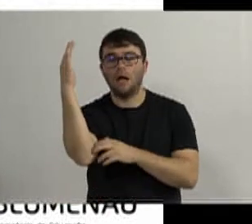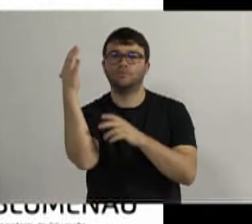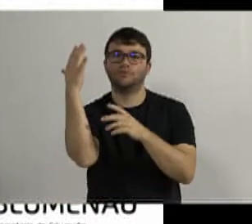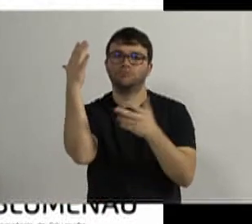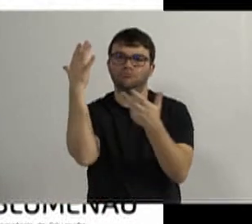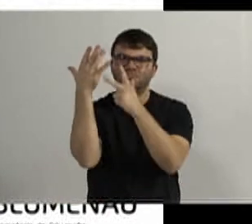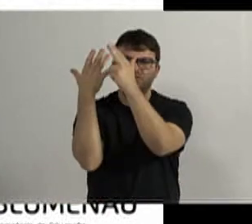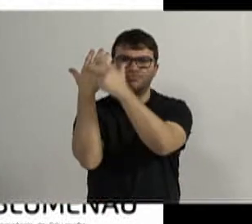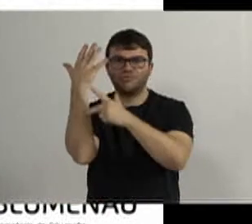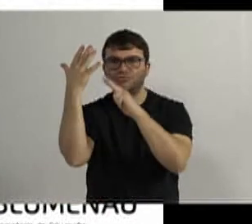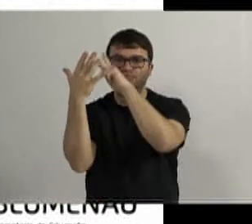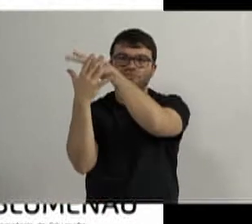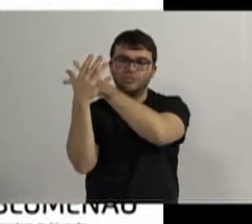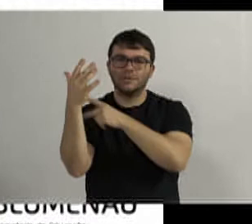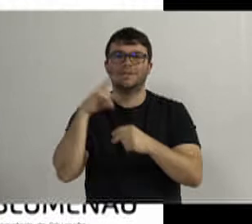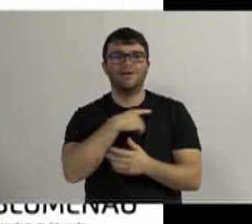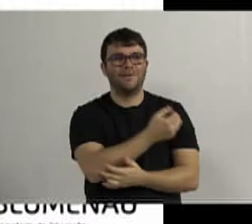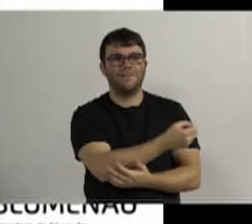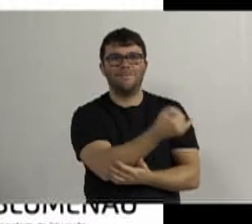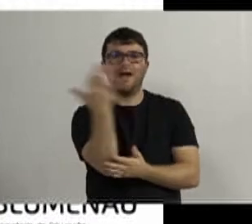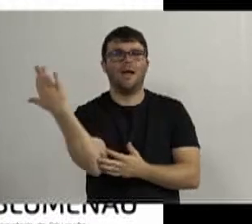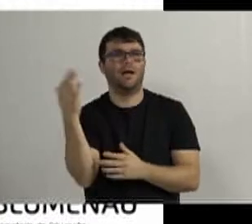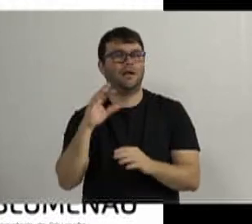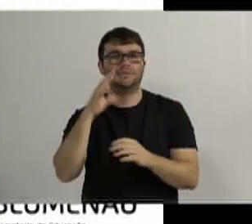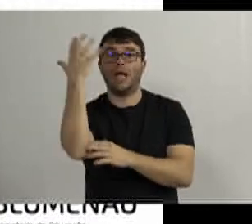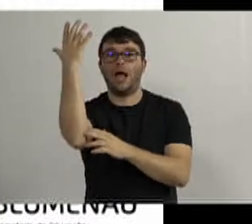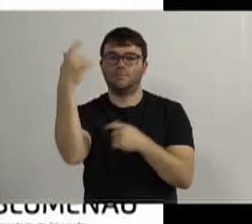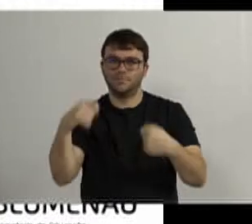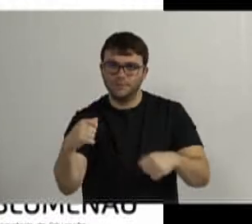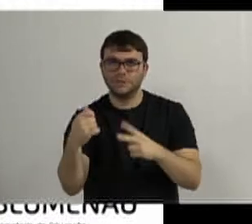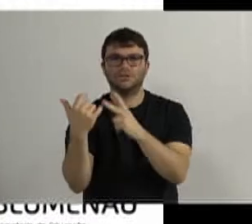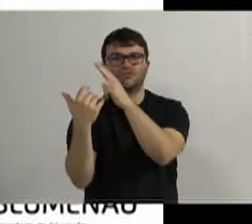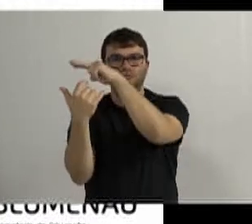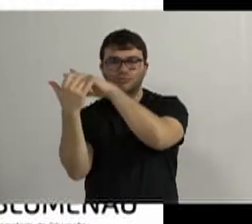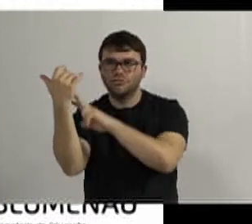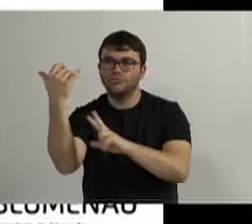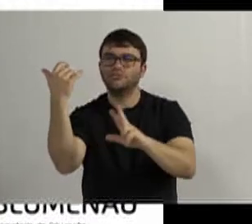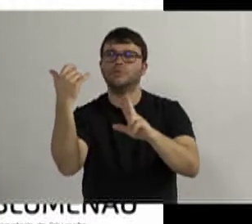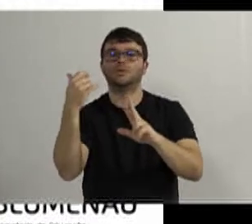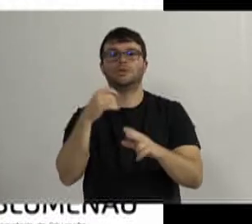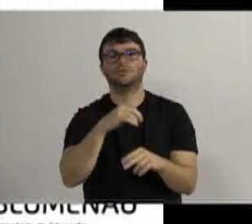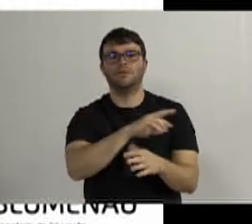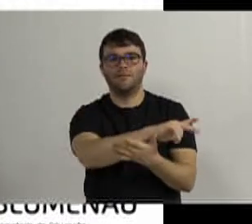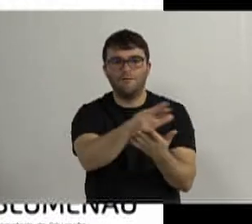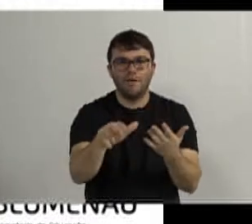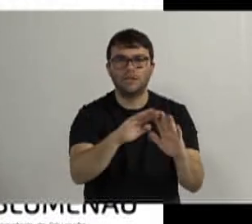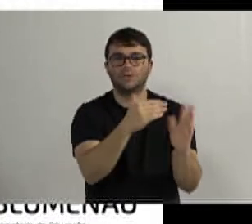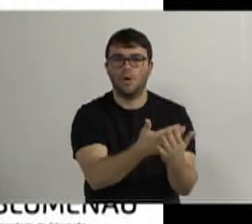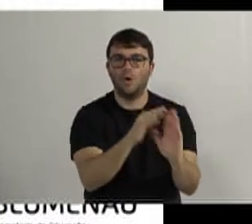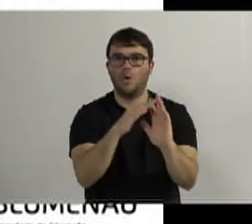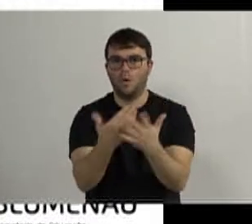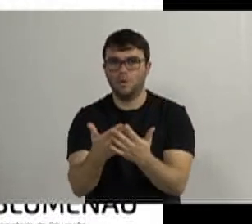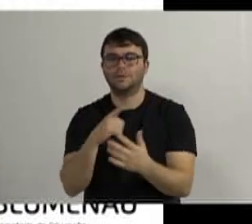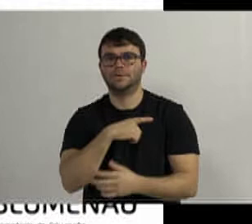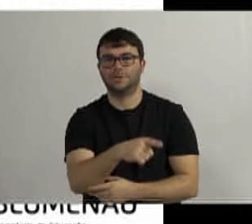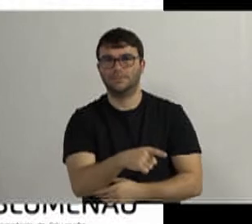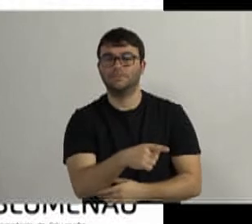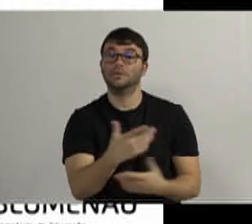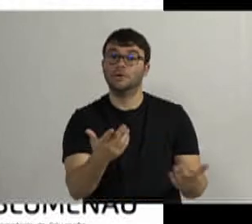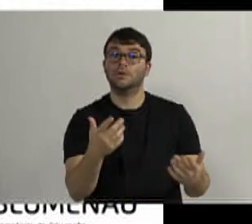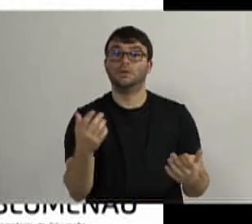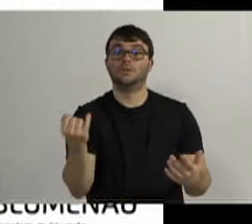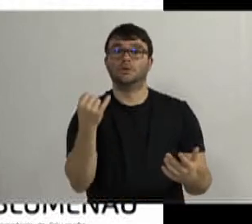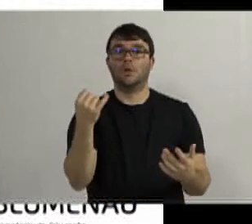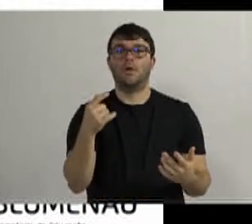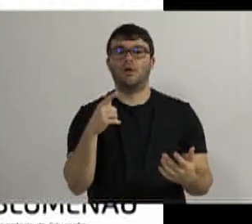grande nas escolas de árvores e que nós precisamos fazer uma intervenção são intervenções de grande porte então eles